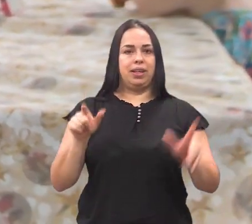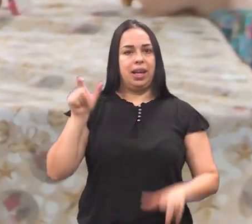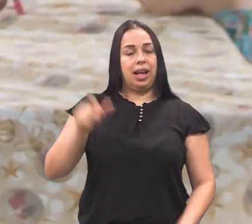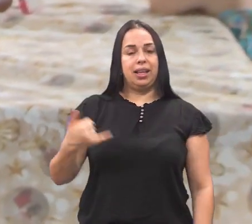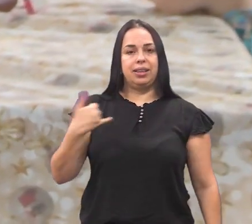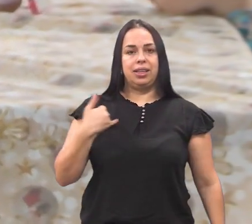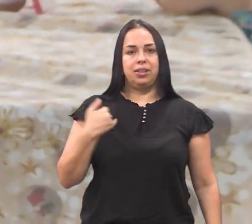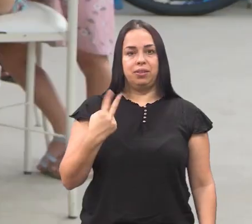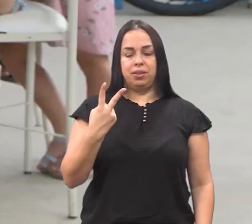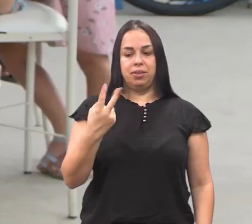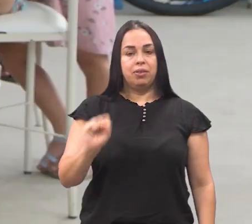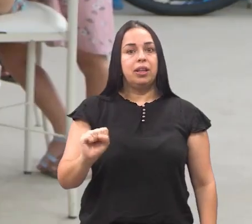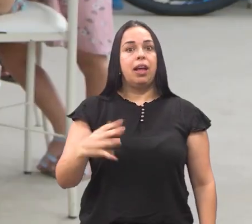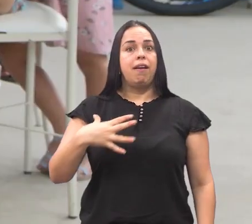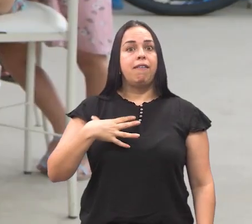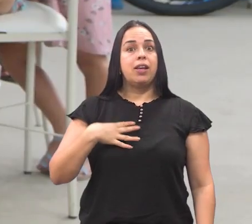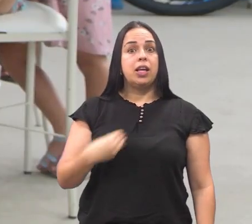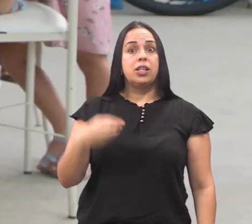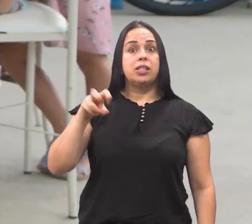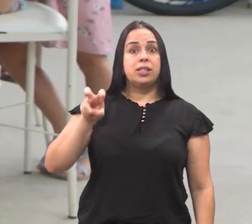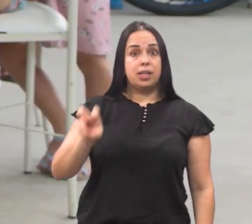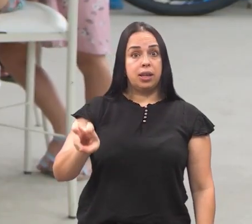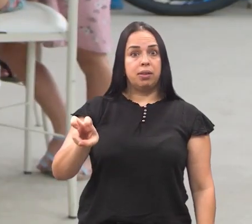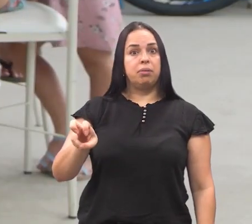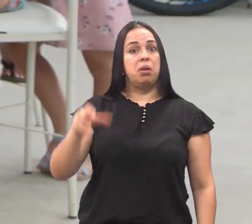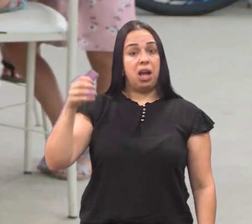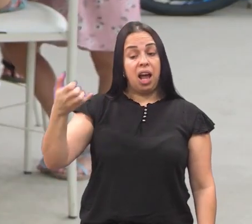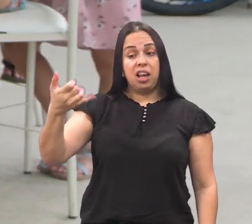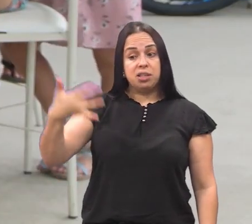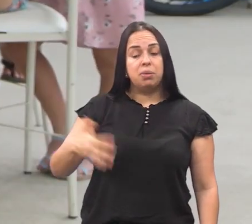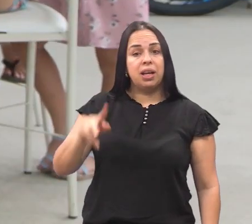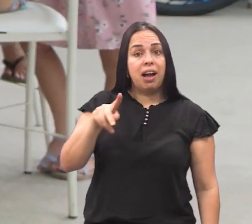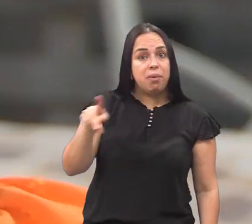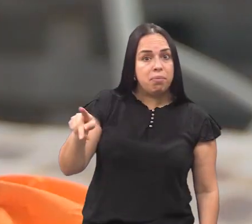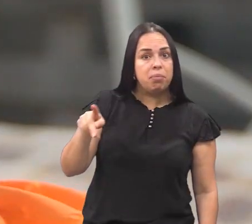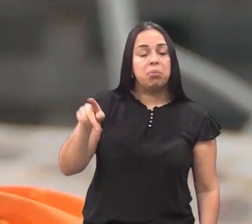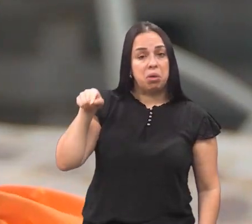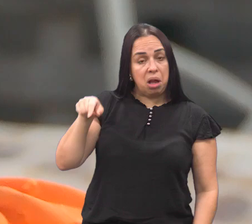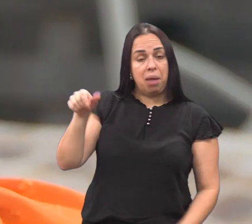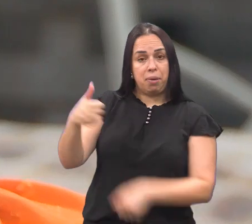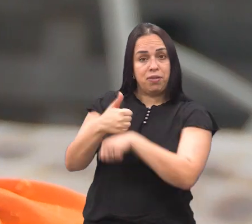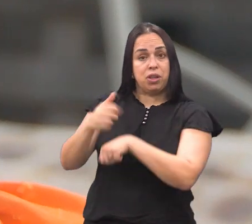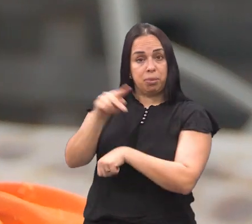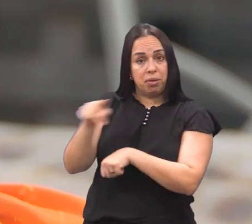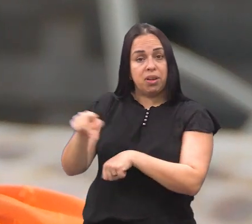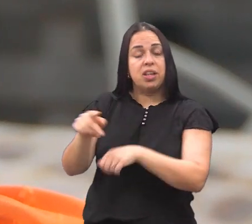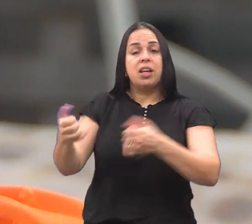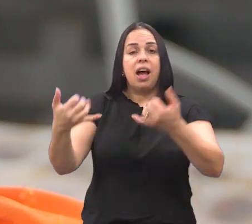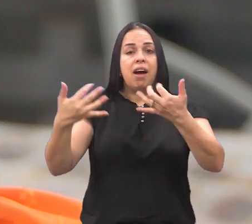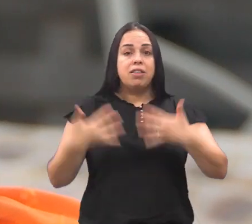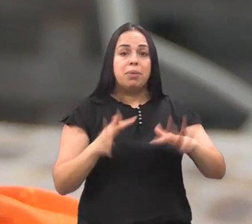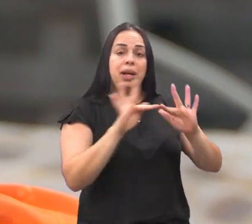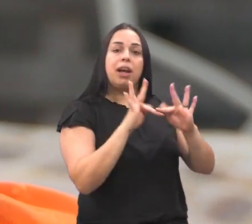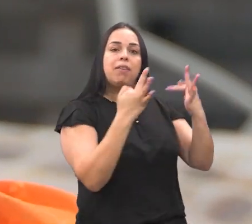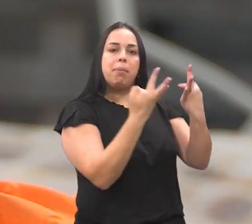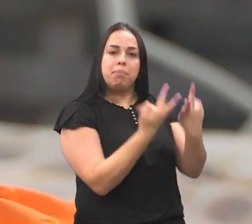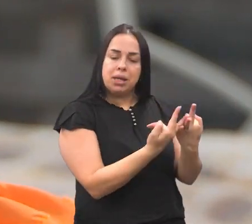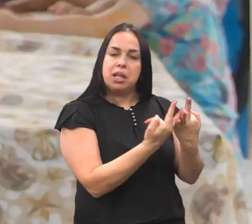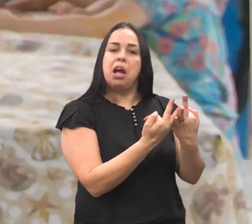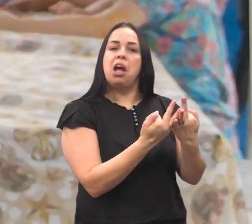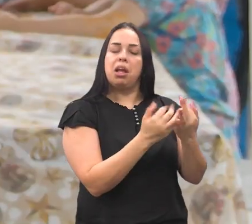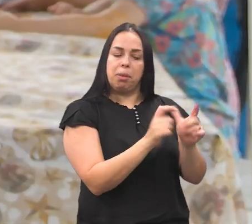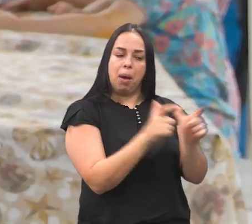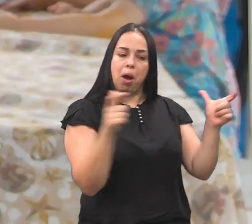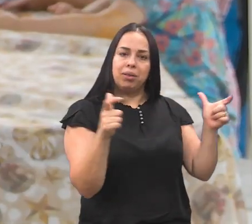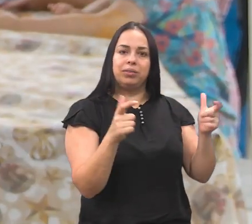Aos 28 anos, ela é mãe de 5 filhos. A professora conta que veio de uma família grande e por isso também tinha esse desejo.